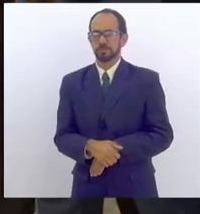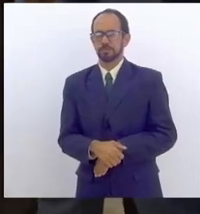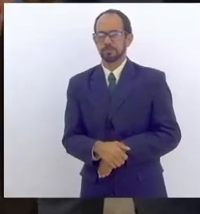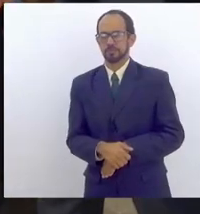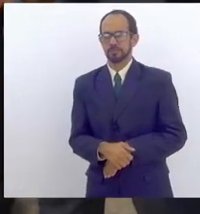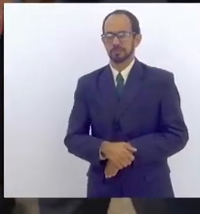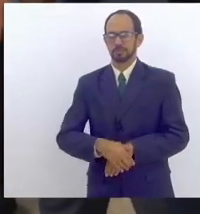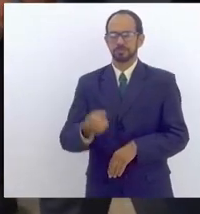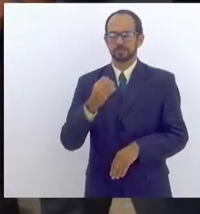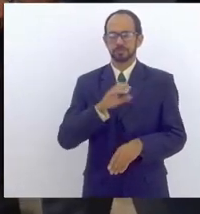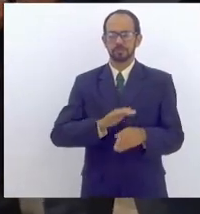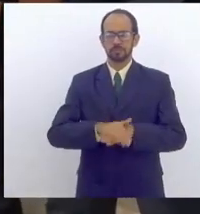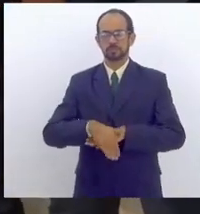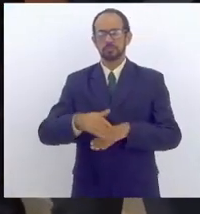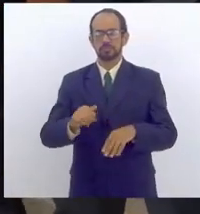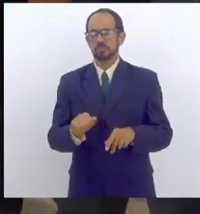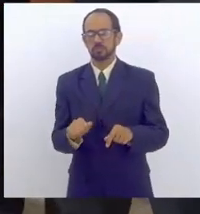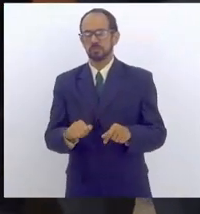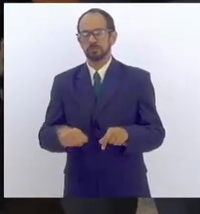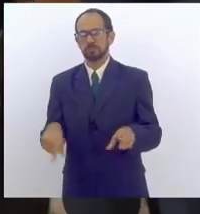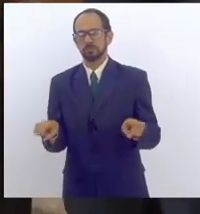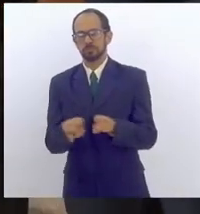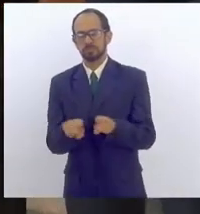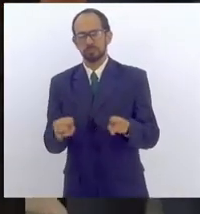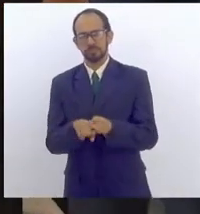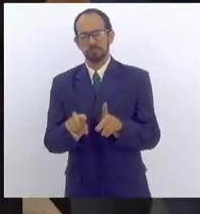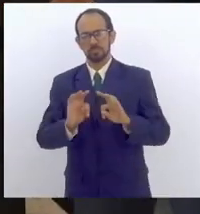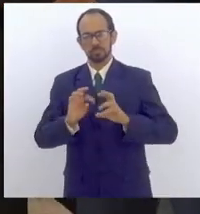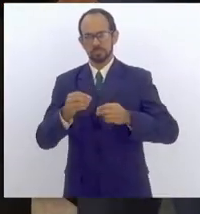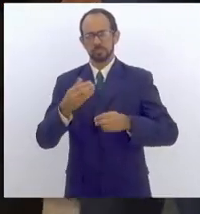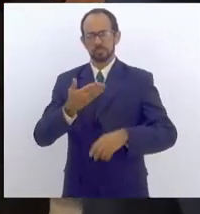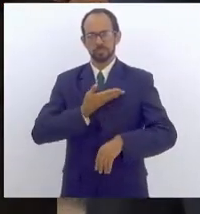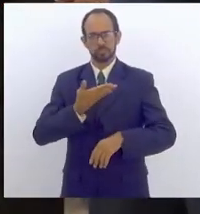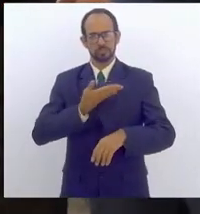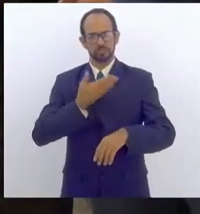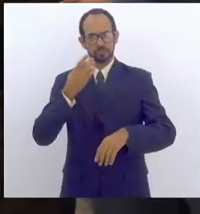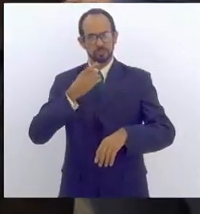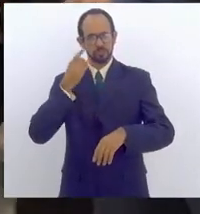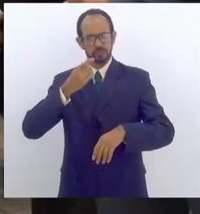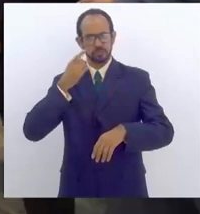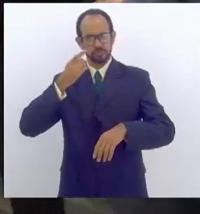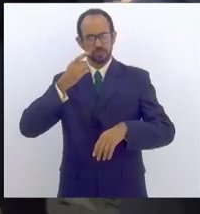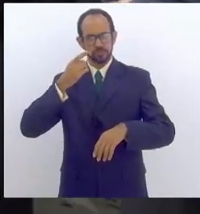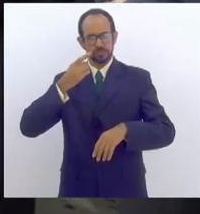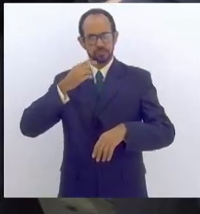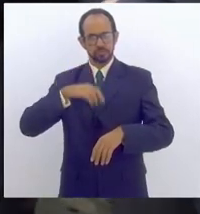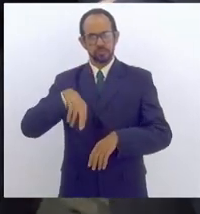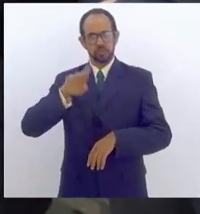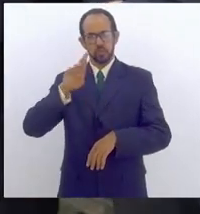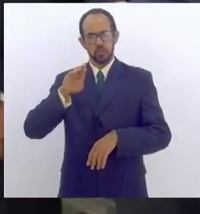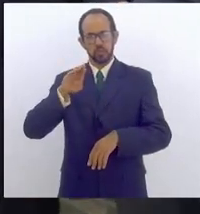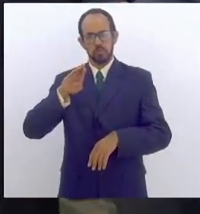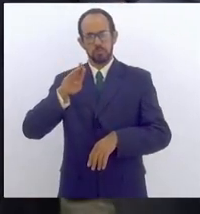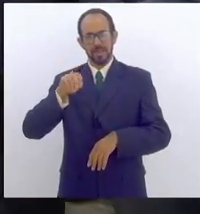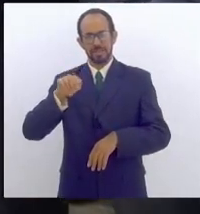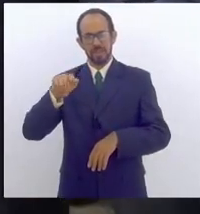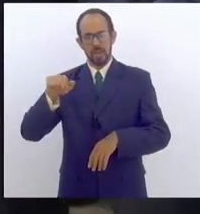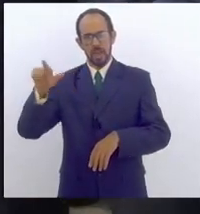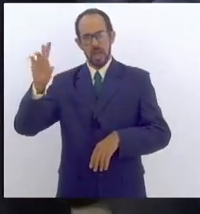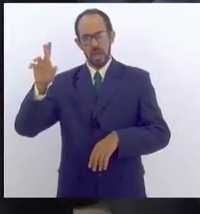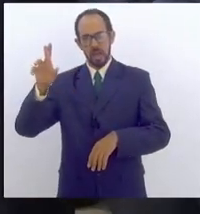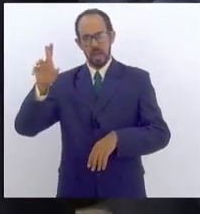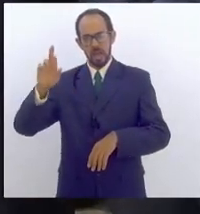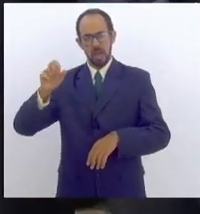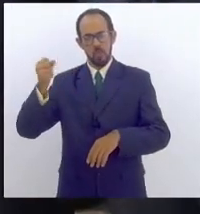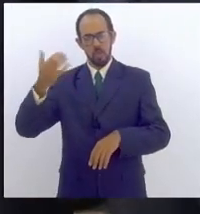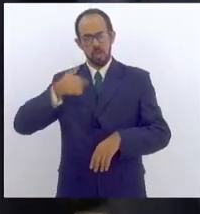Boa noite, colegas deputados. Deputado Rodrigo Bacelar, enquanto criança,